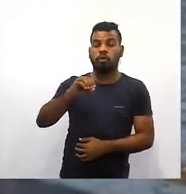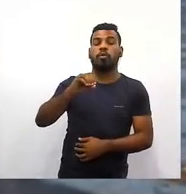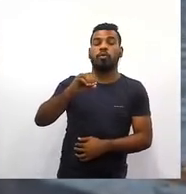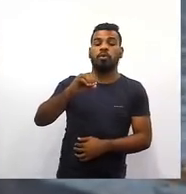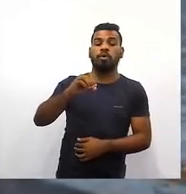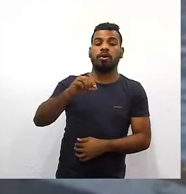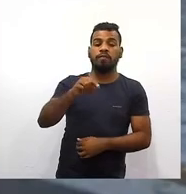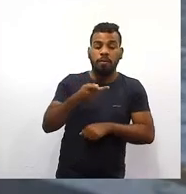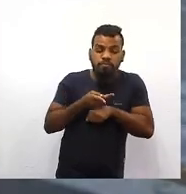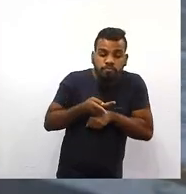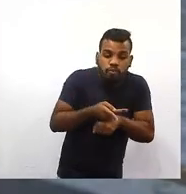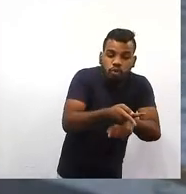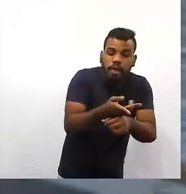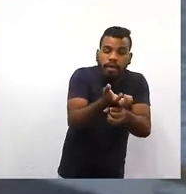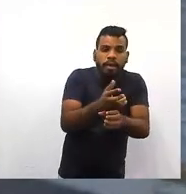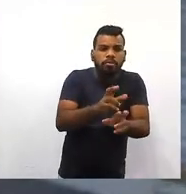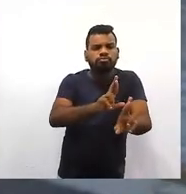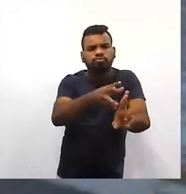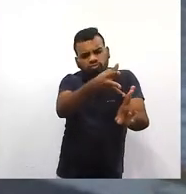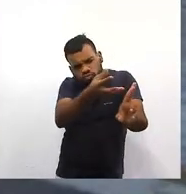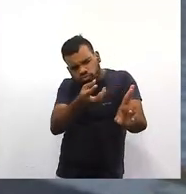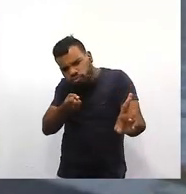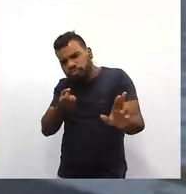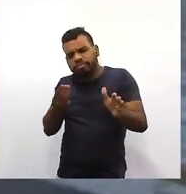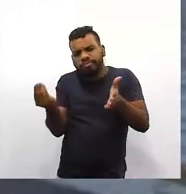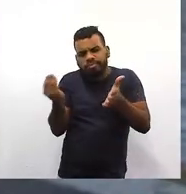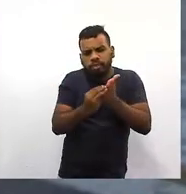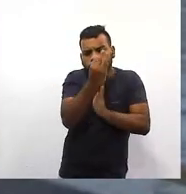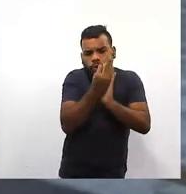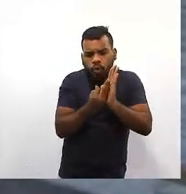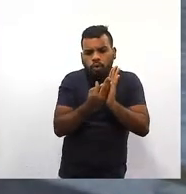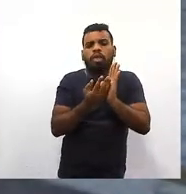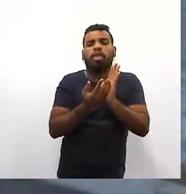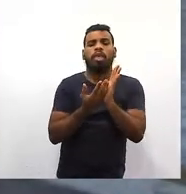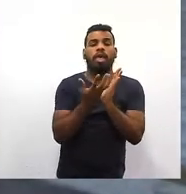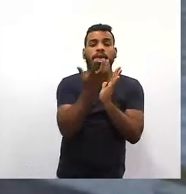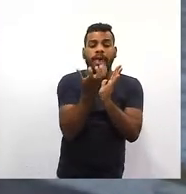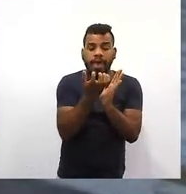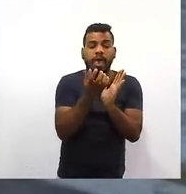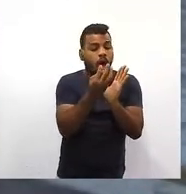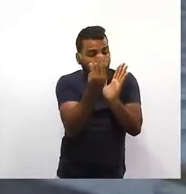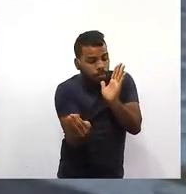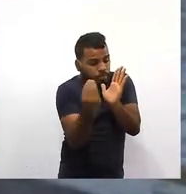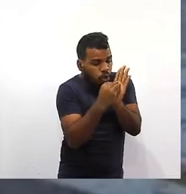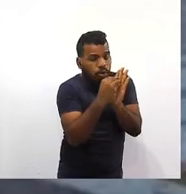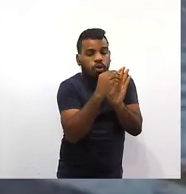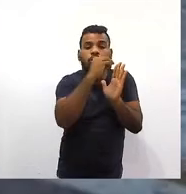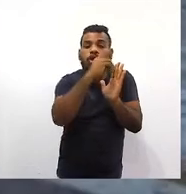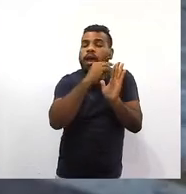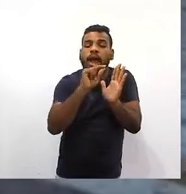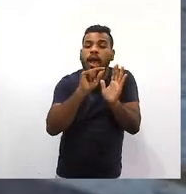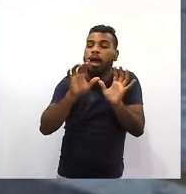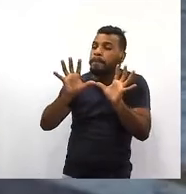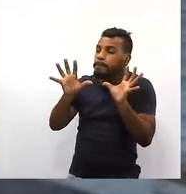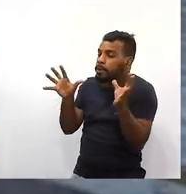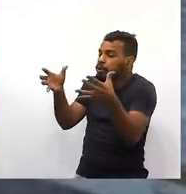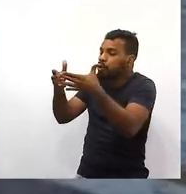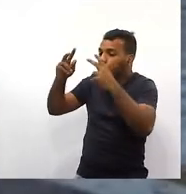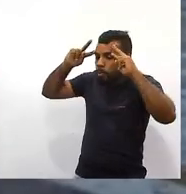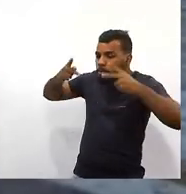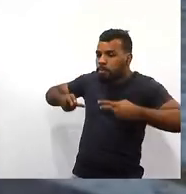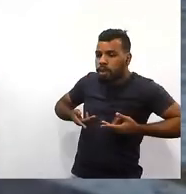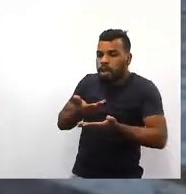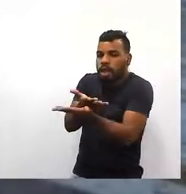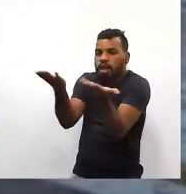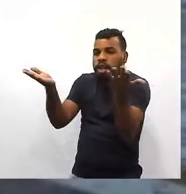a inspiração, e essa inspiração representa a coletividade da dor humana. Por isso que eu digo, há